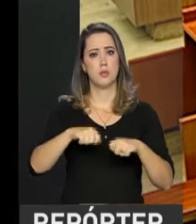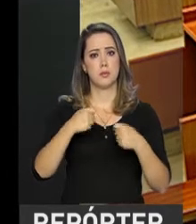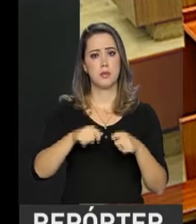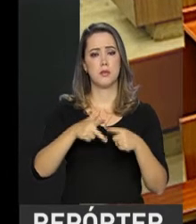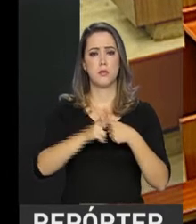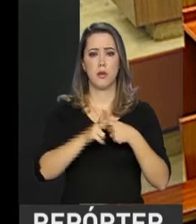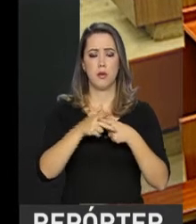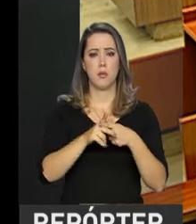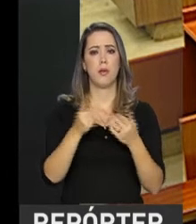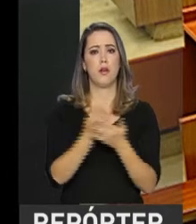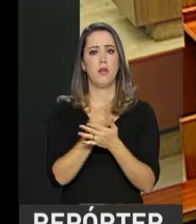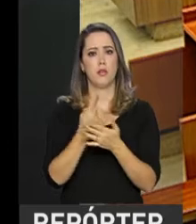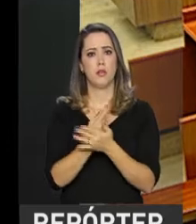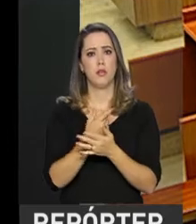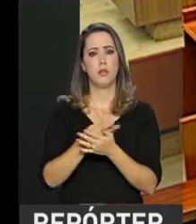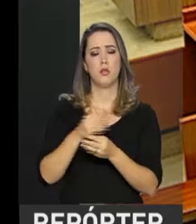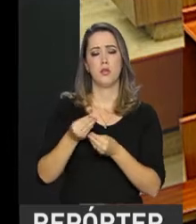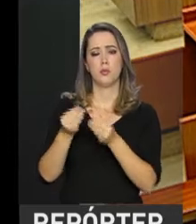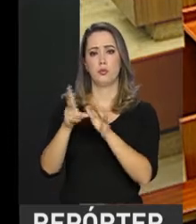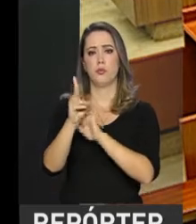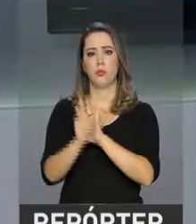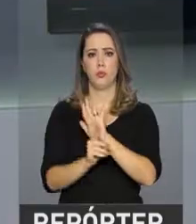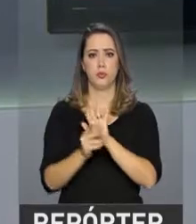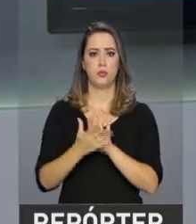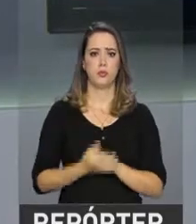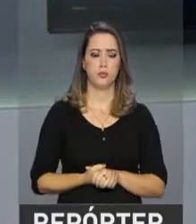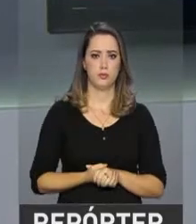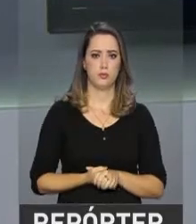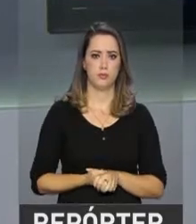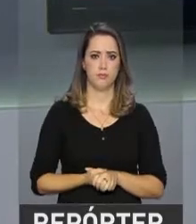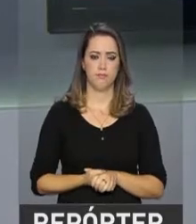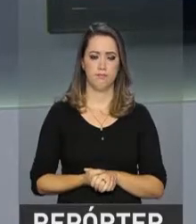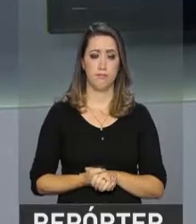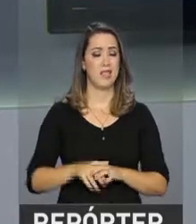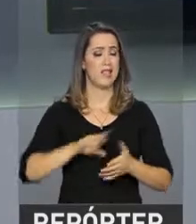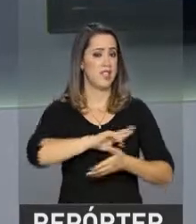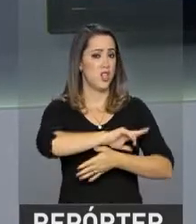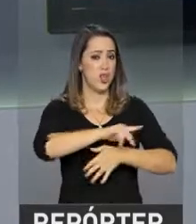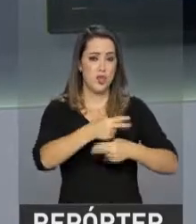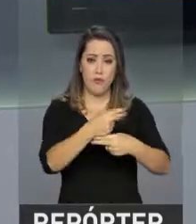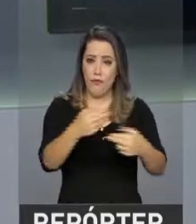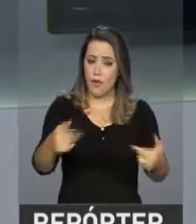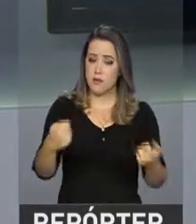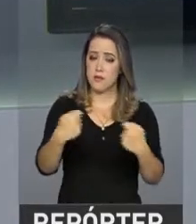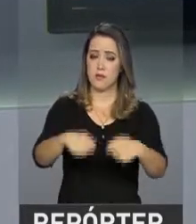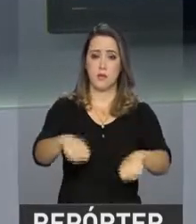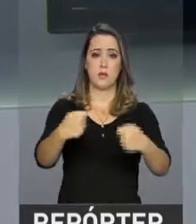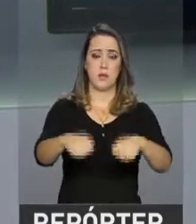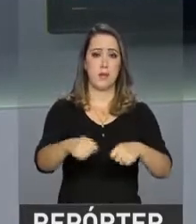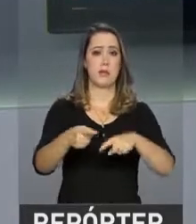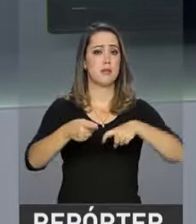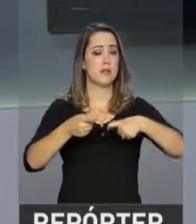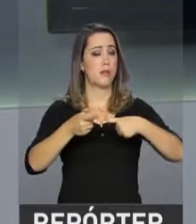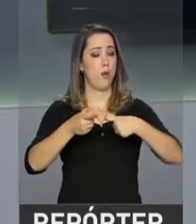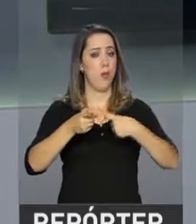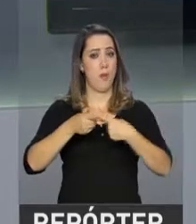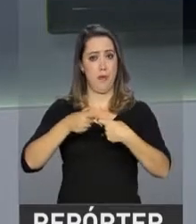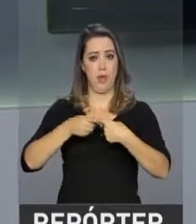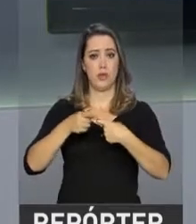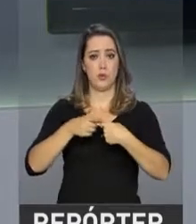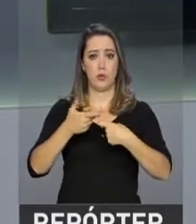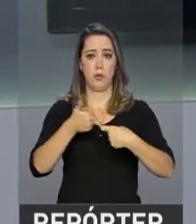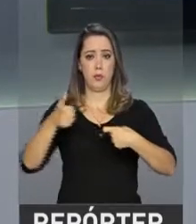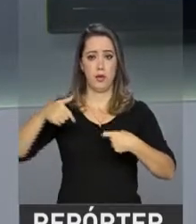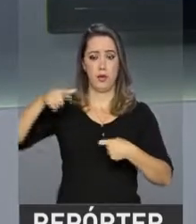injustiças e garantir direitos órteses e próteses são equipamentos médicos que ajudam a ampliar a mobilidade